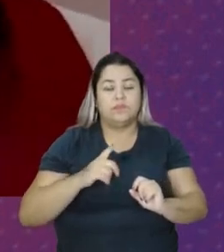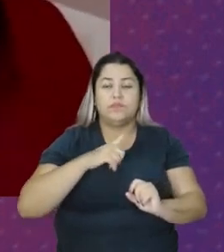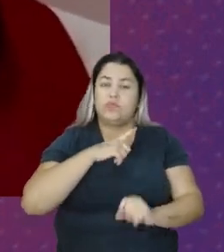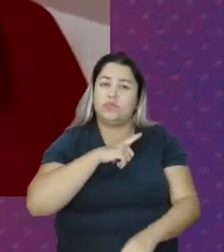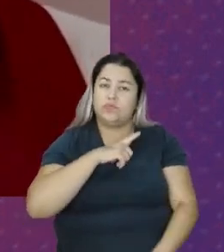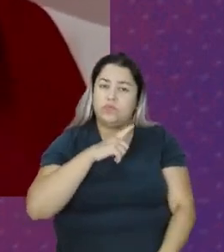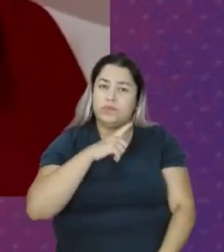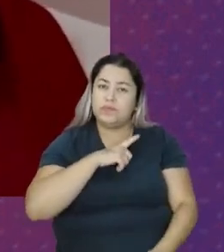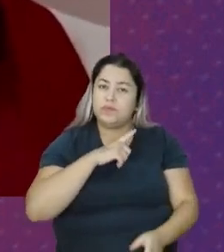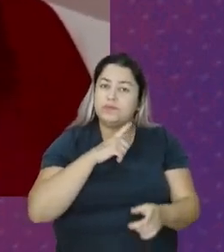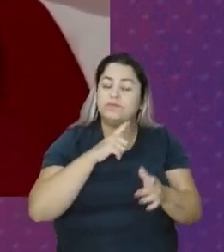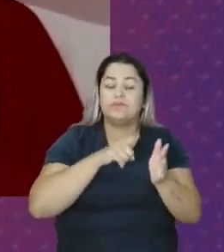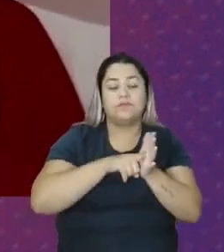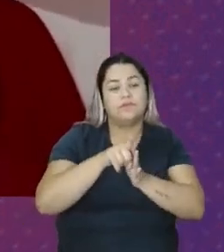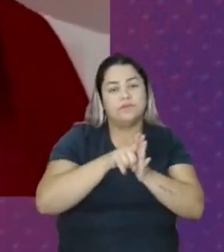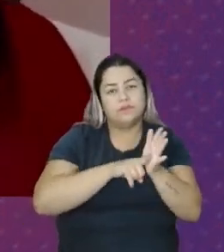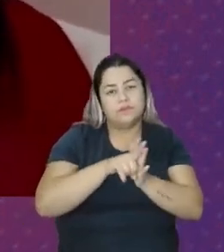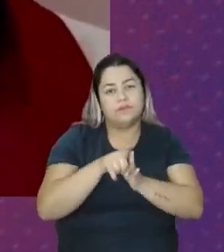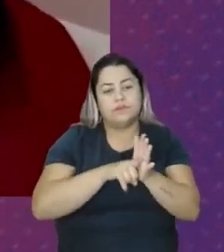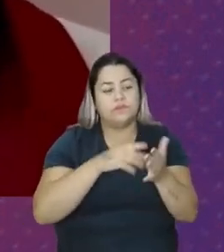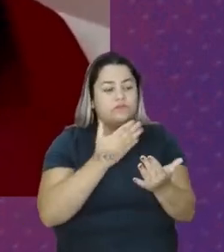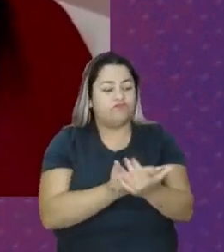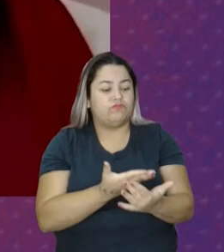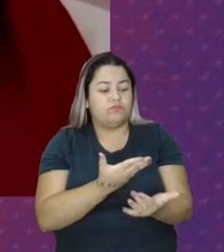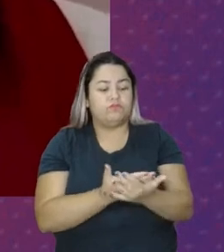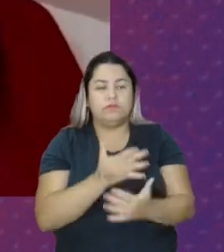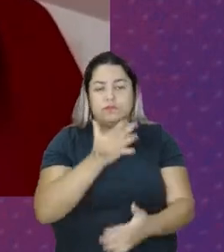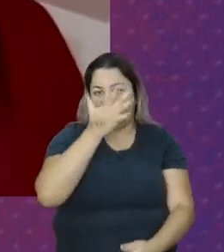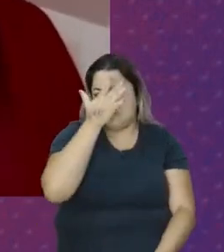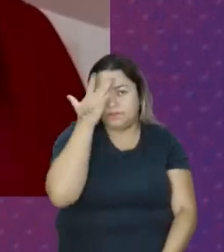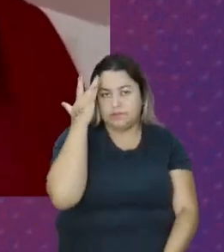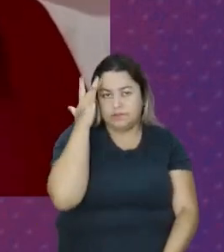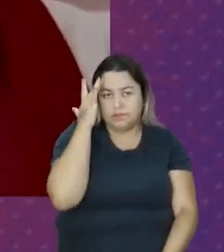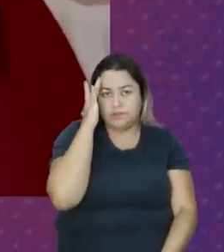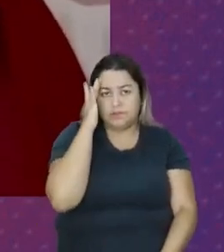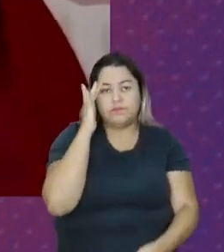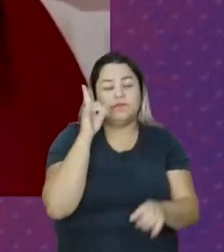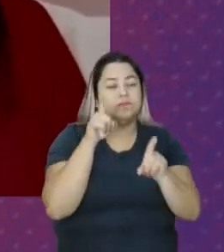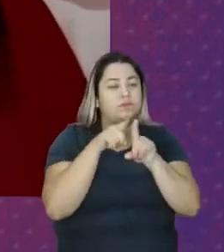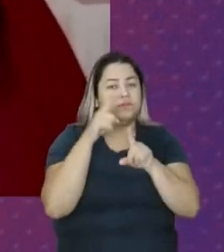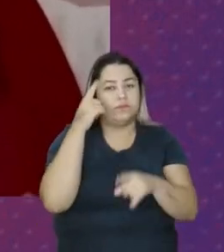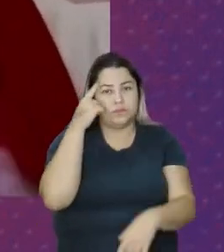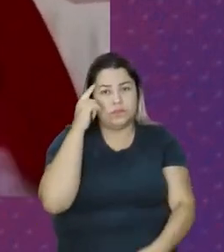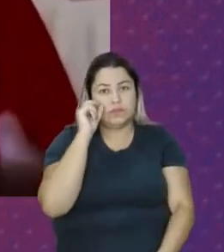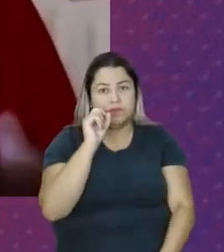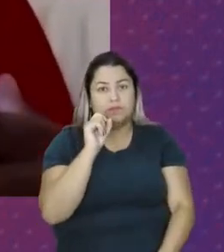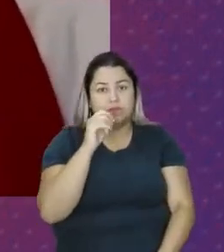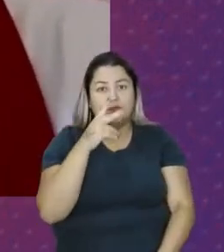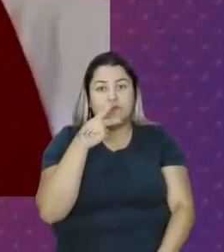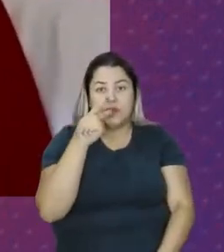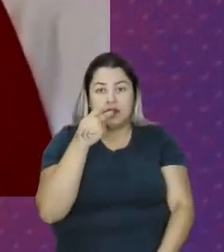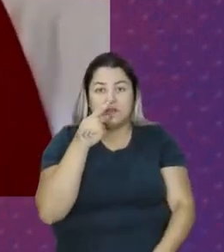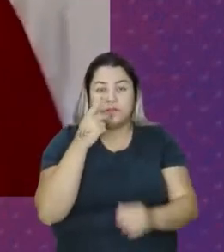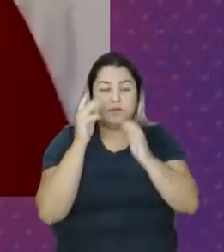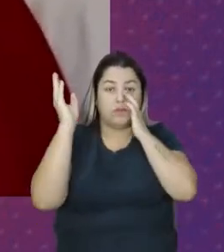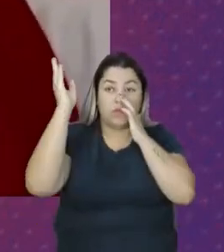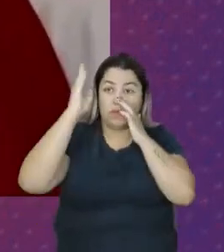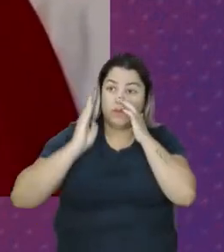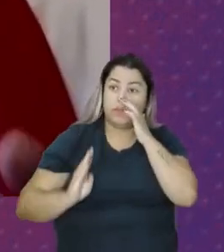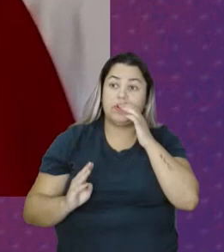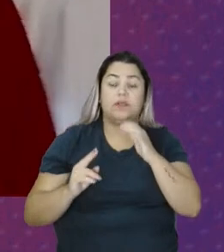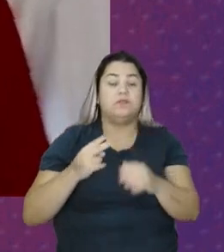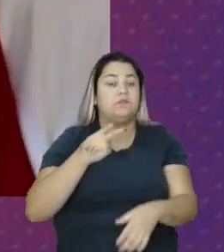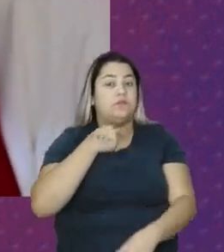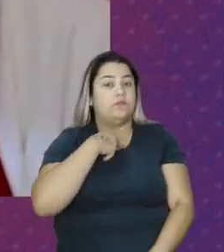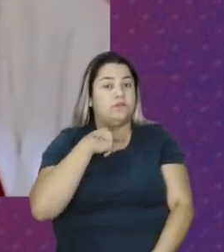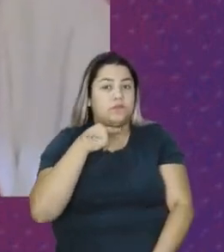gente investiga, tem estudo, tem pessoas que estão pensando, que estão dizendo que o Brasil não pode